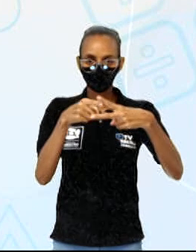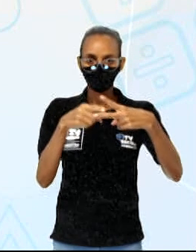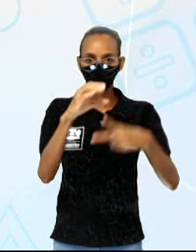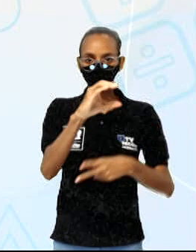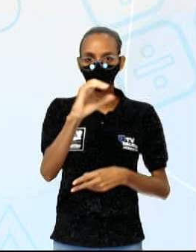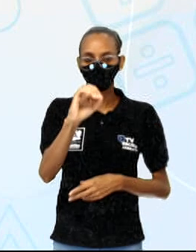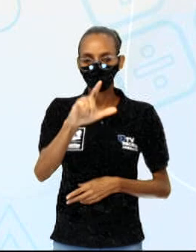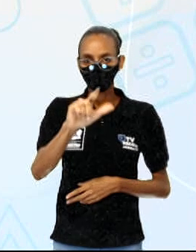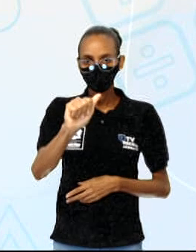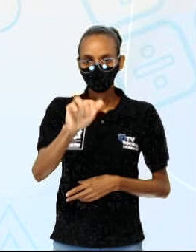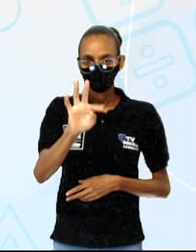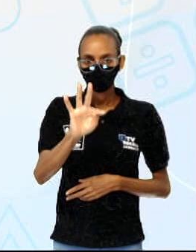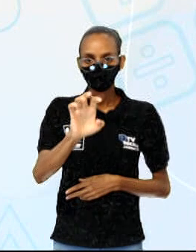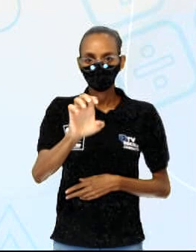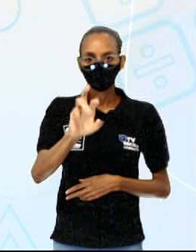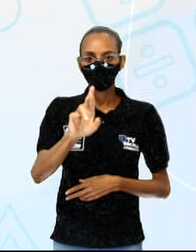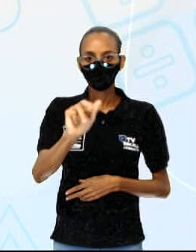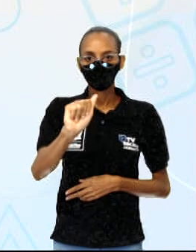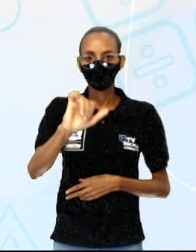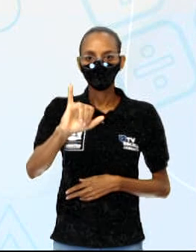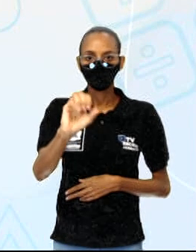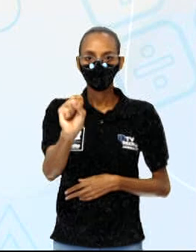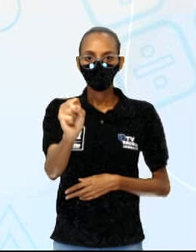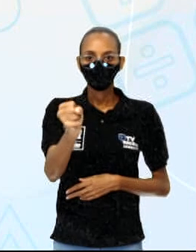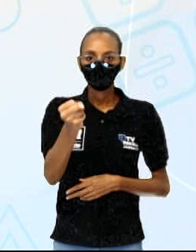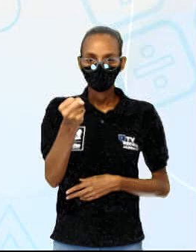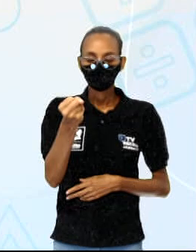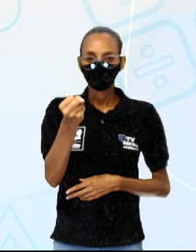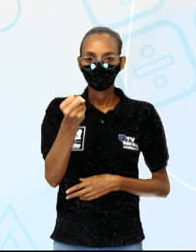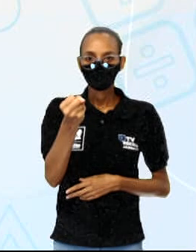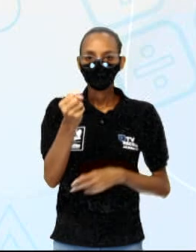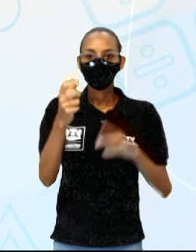colaterais, então, eles são chamados de ângulos